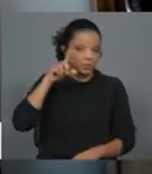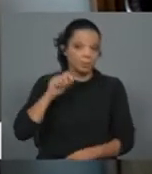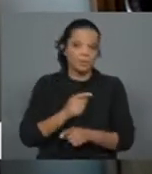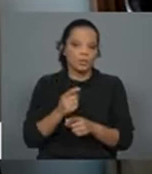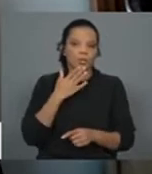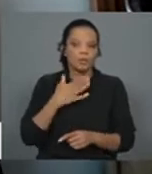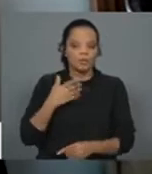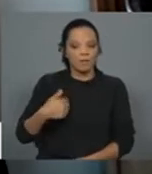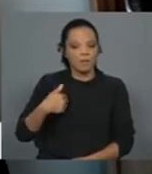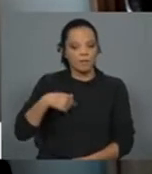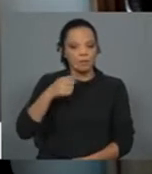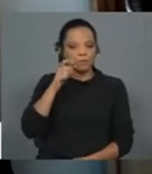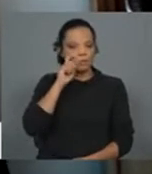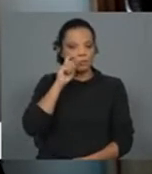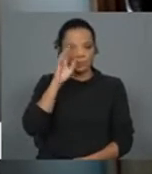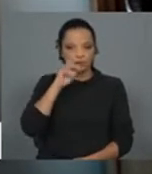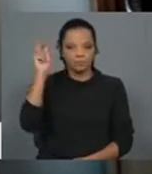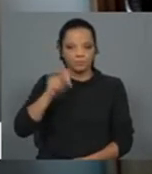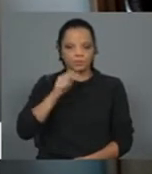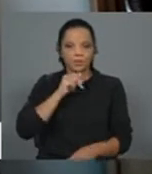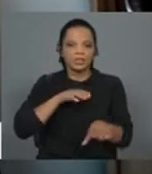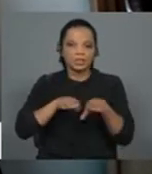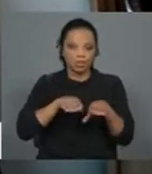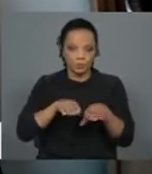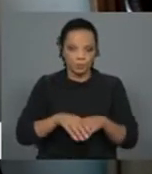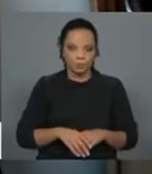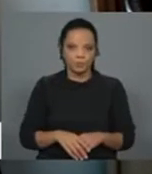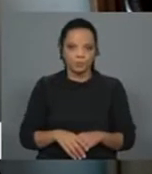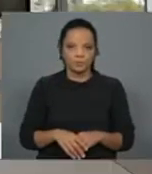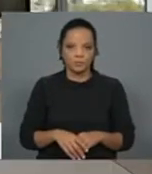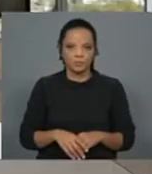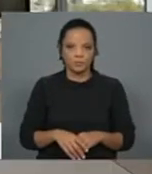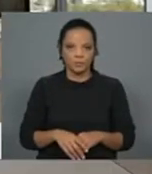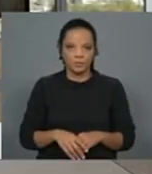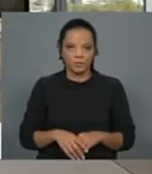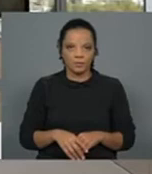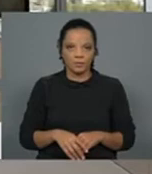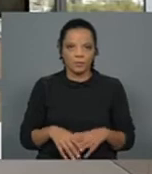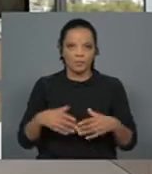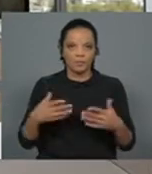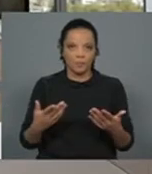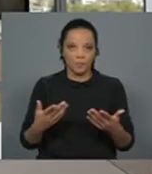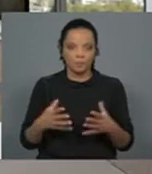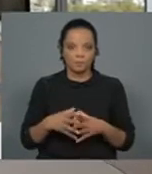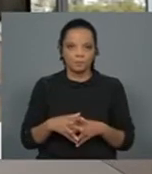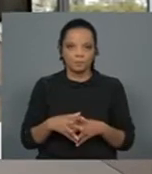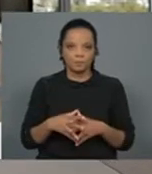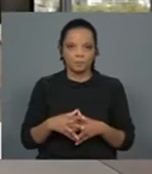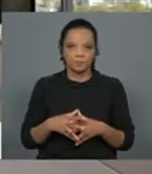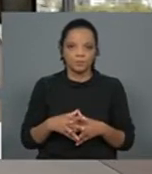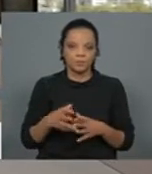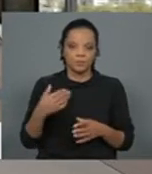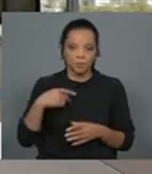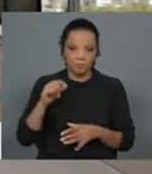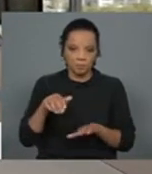se poderem proteger em caso de sismo. E então, o que nós temos feito, portanto, estou envolvida